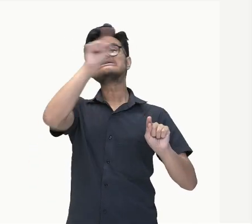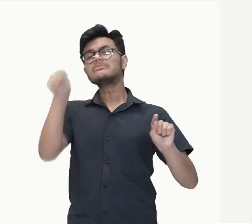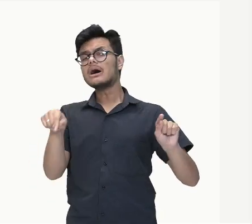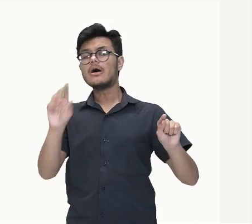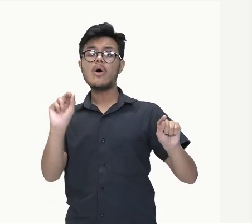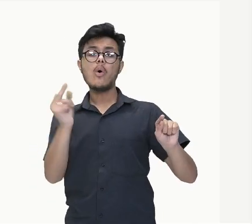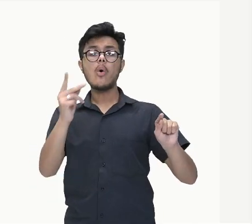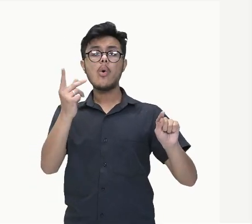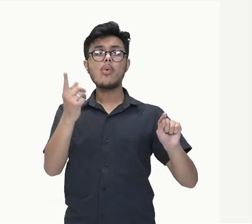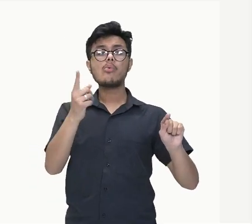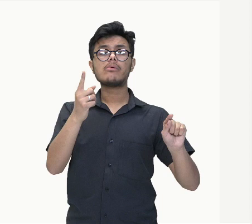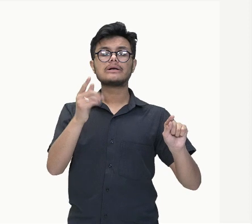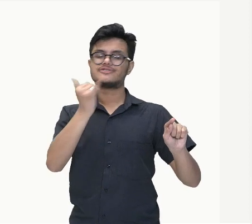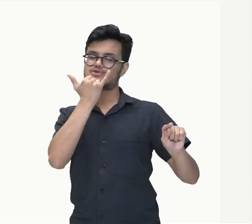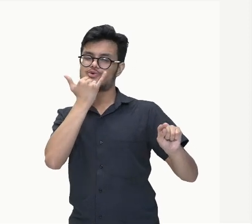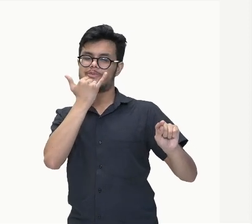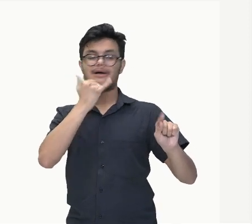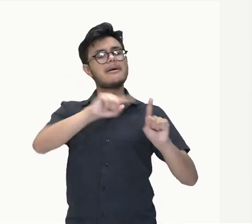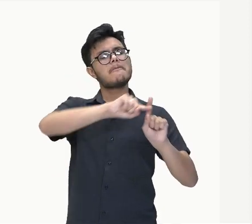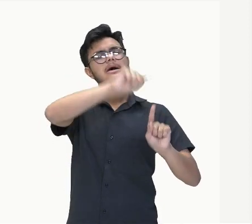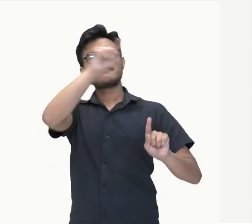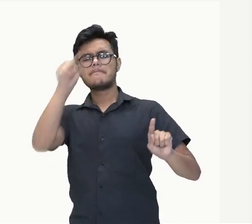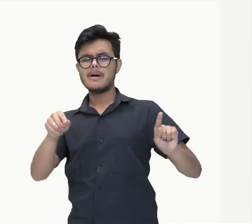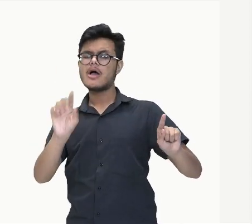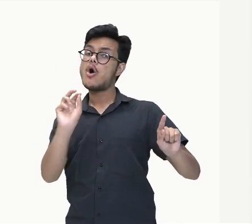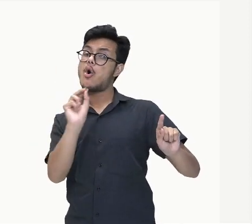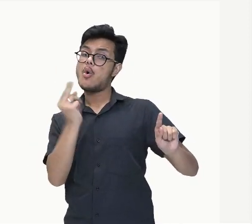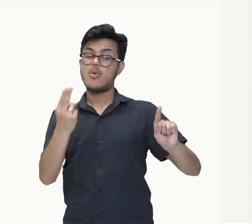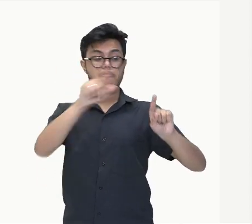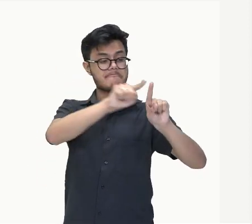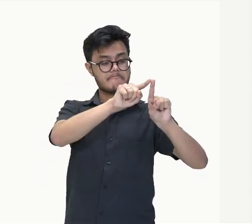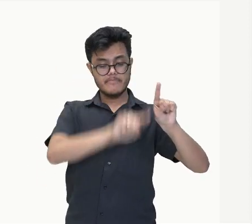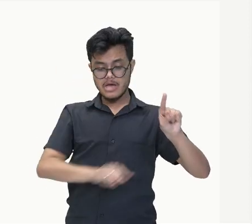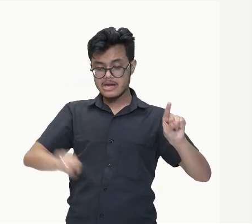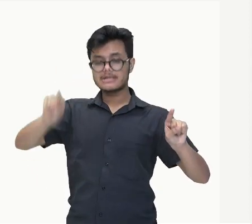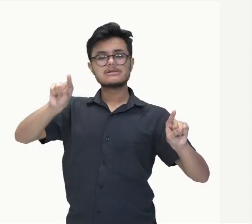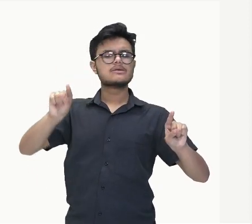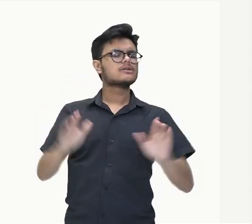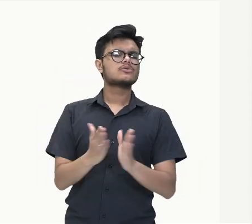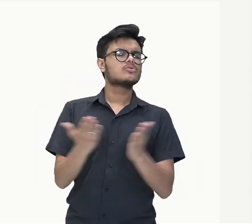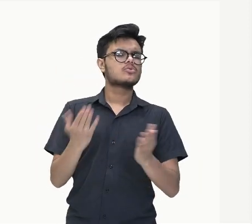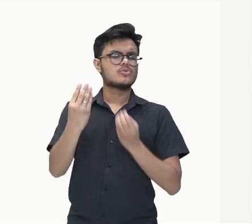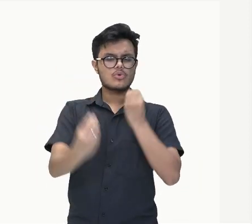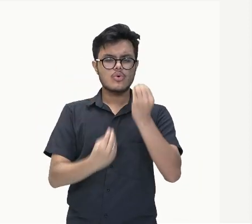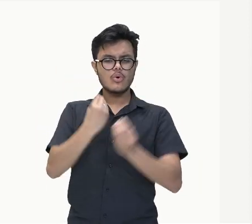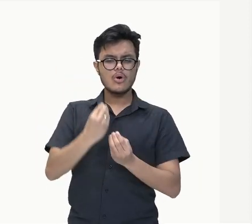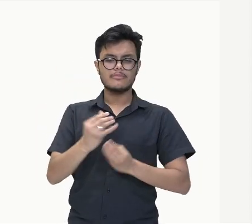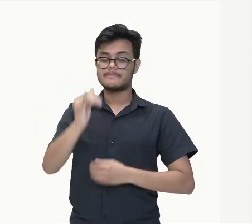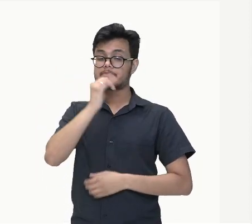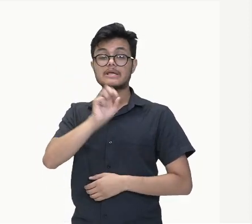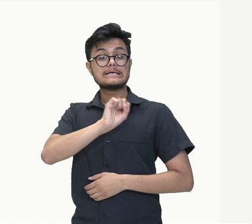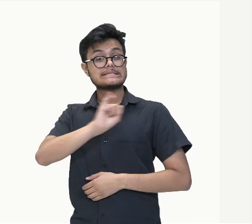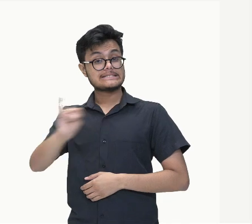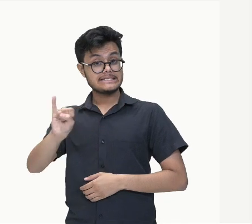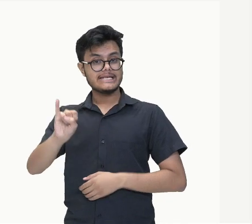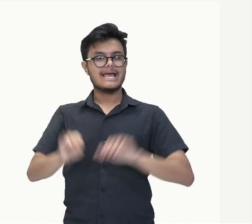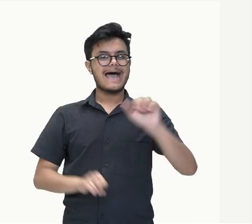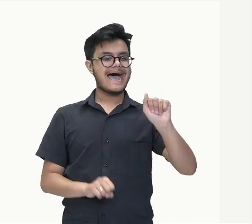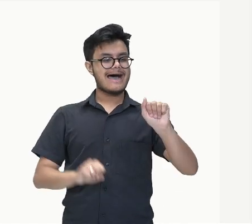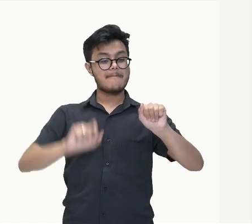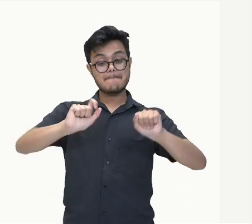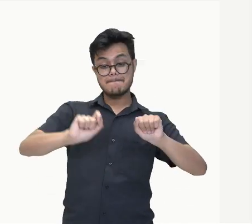cima ou para baixo. Então nós já conversamos sobre isso, né? Quando A for maior do que zero, parábola para